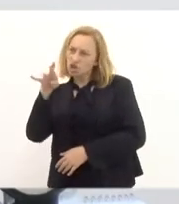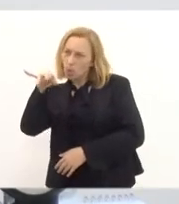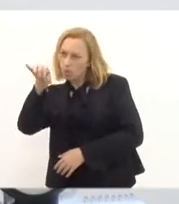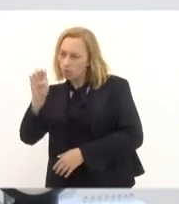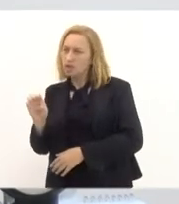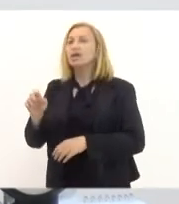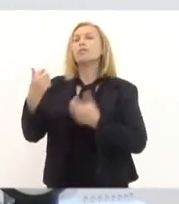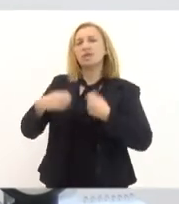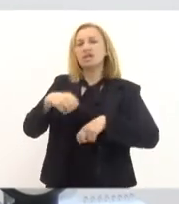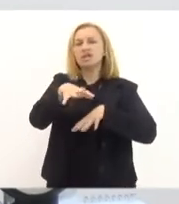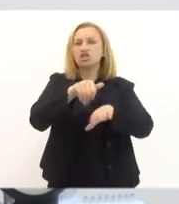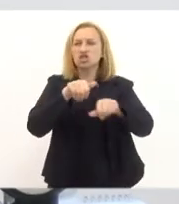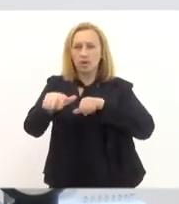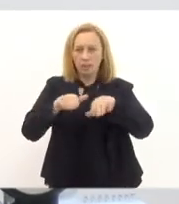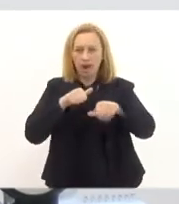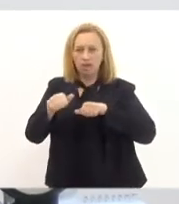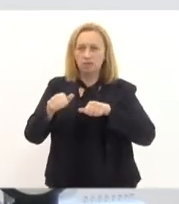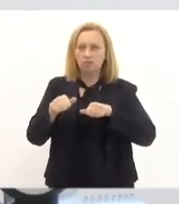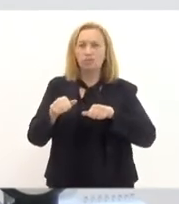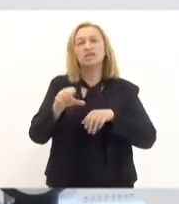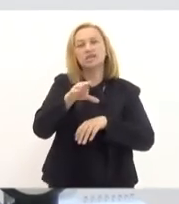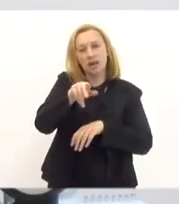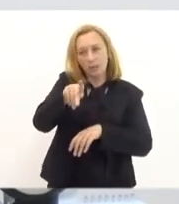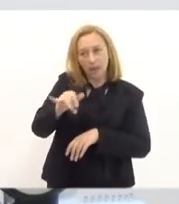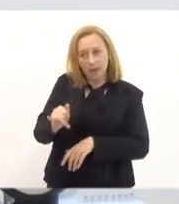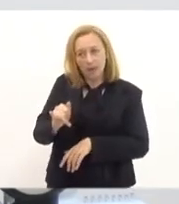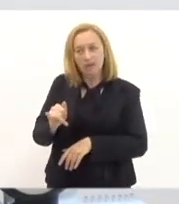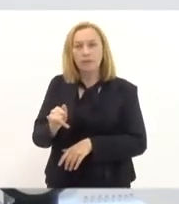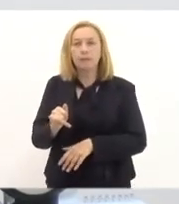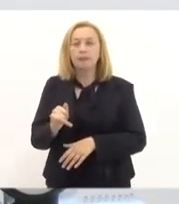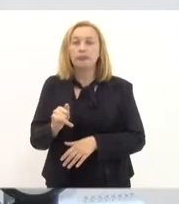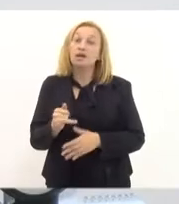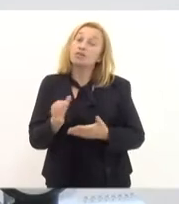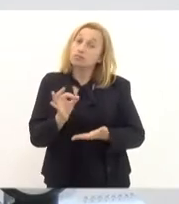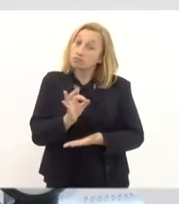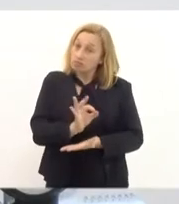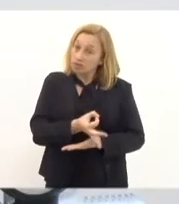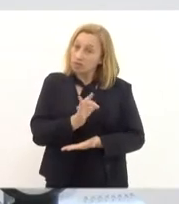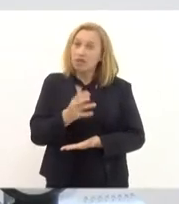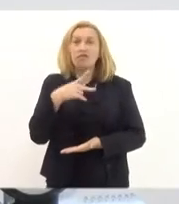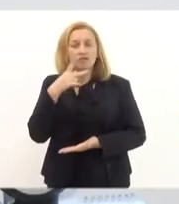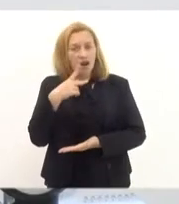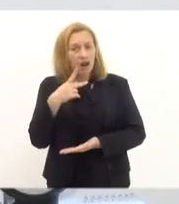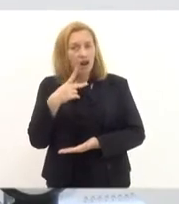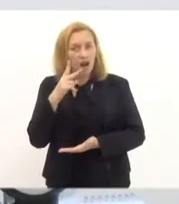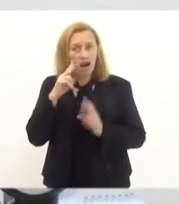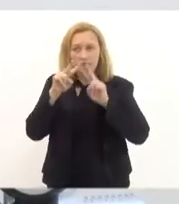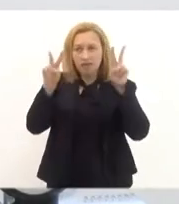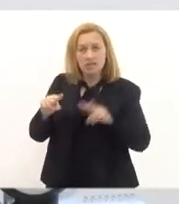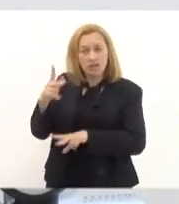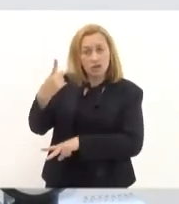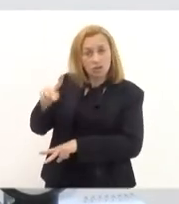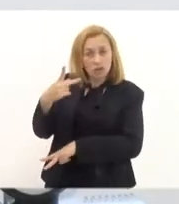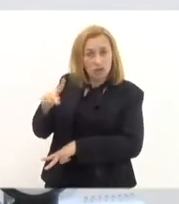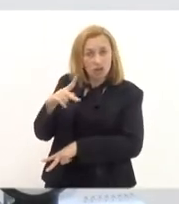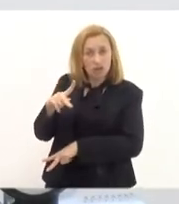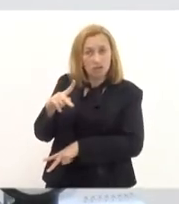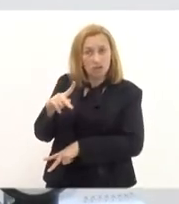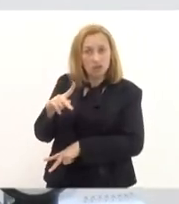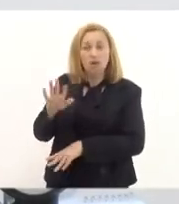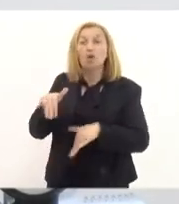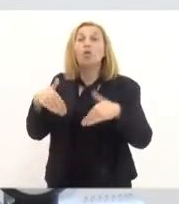chamado para essa CPI é para a firma de contas diretamente do ponto de vista da governança Metropolitana